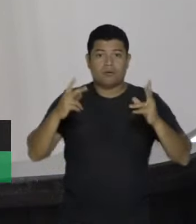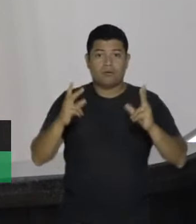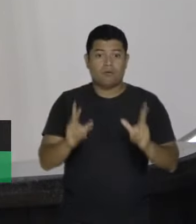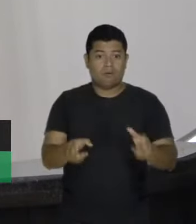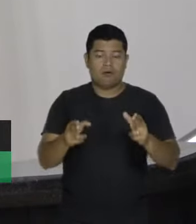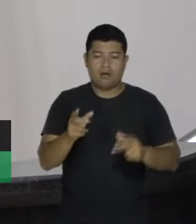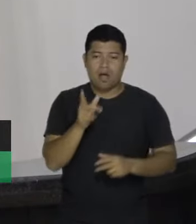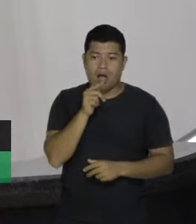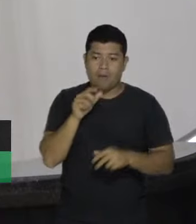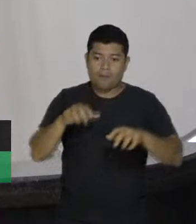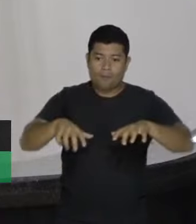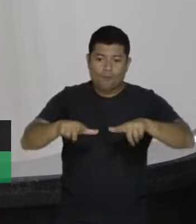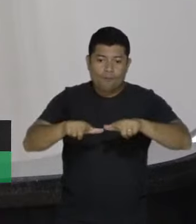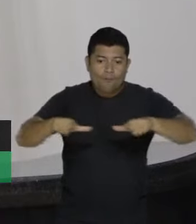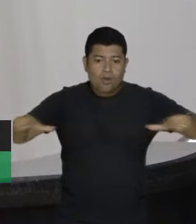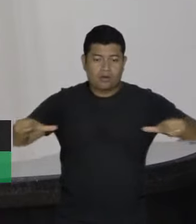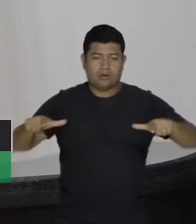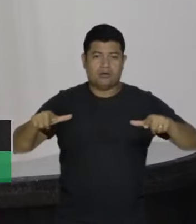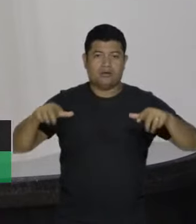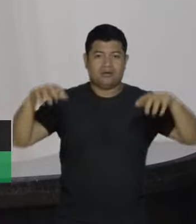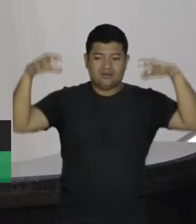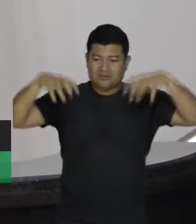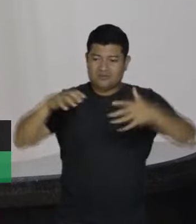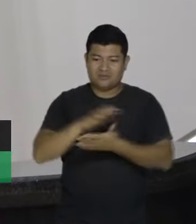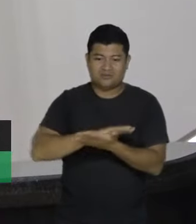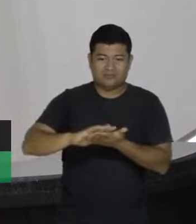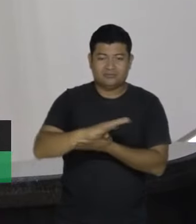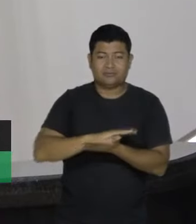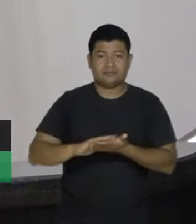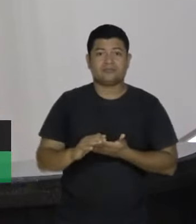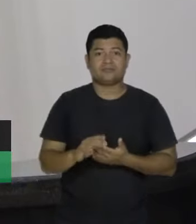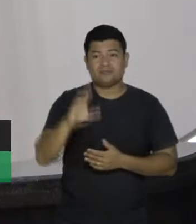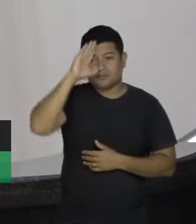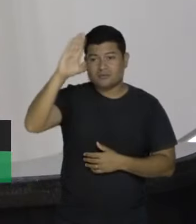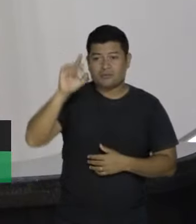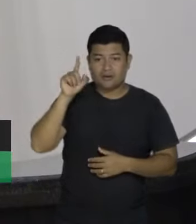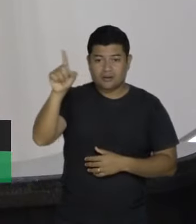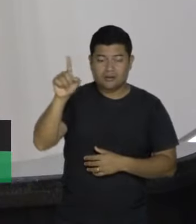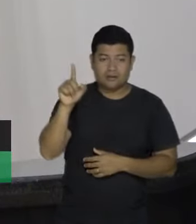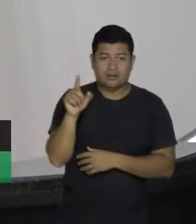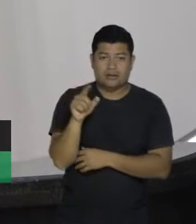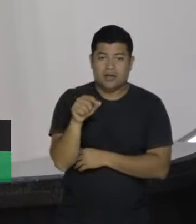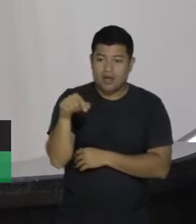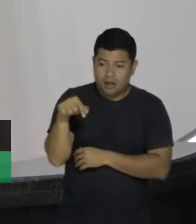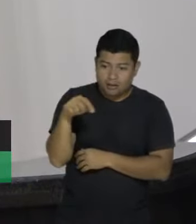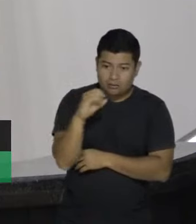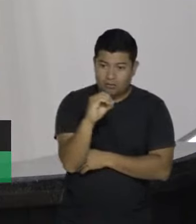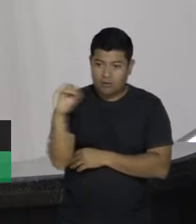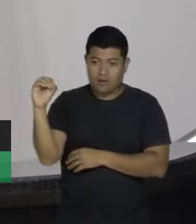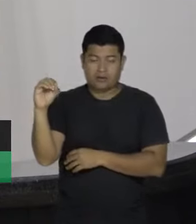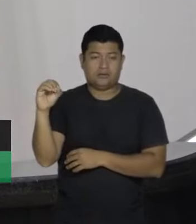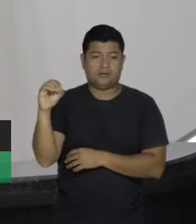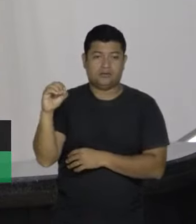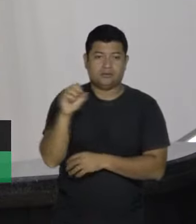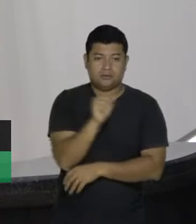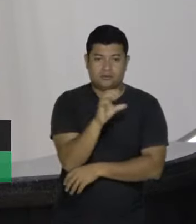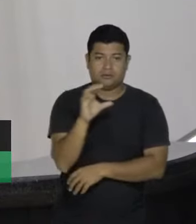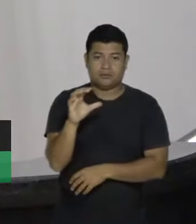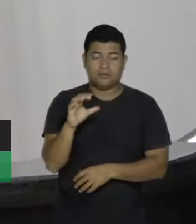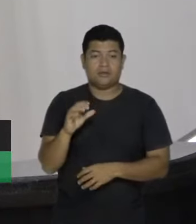oeste, no meio-oeste catarinense, que também tem devastado a vida do nosso pequeno agricultor. A pauta dos efeitos